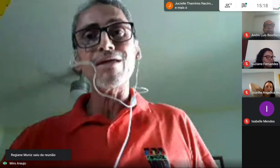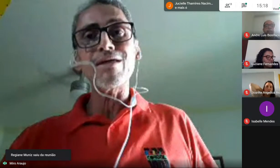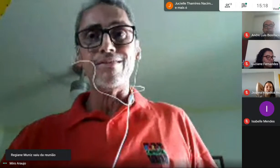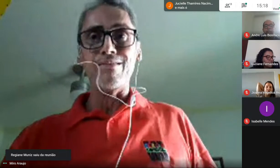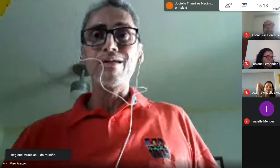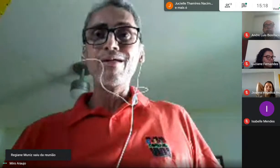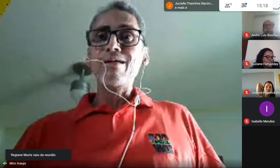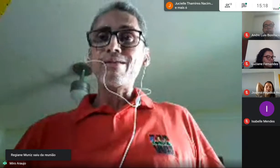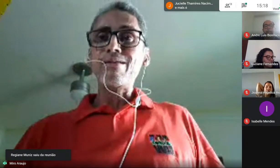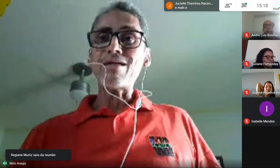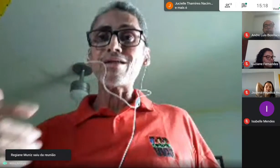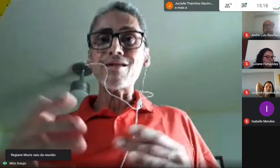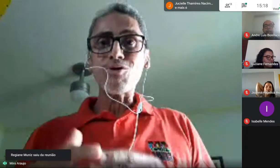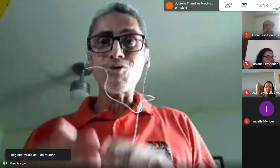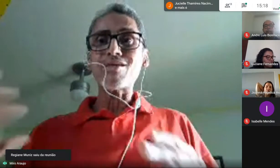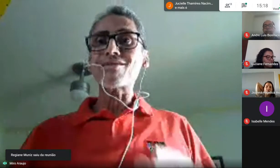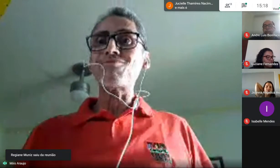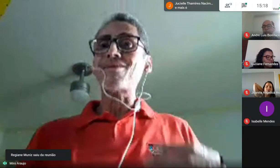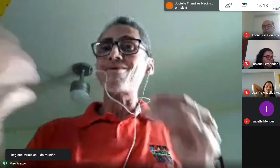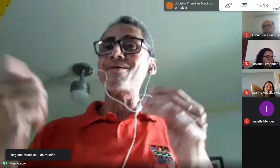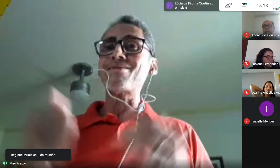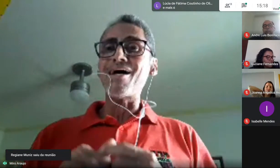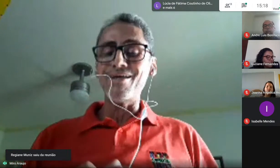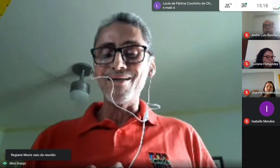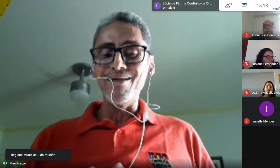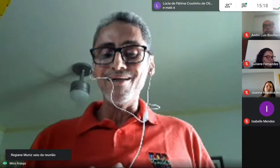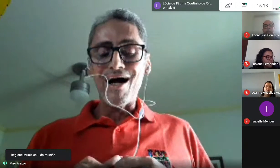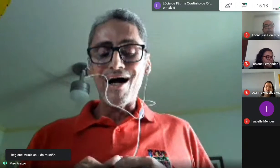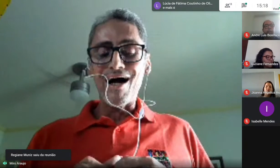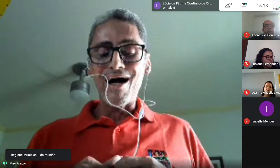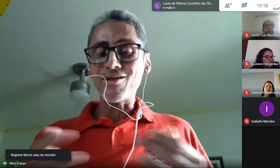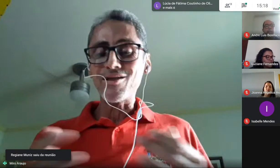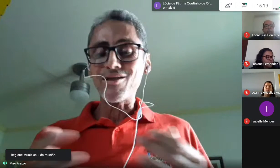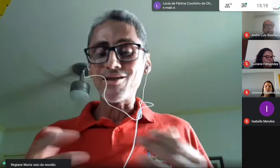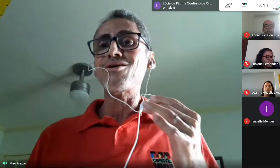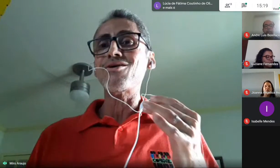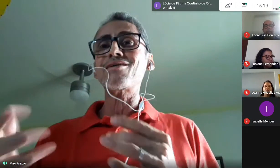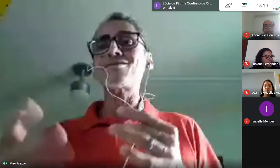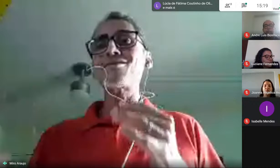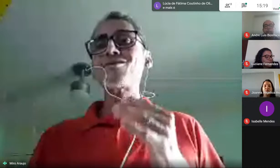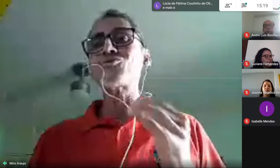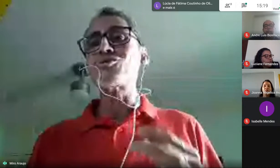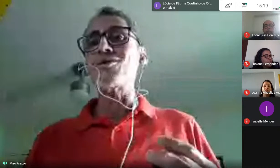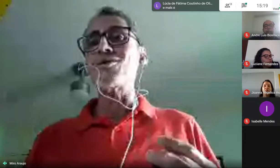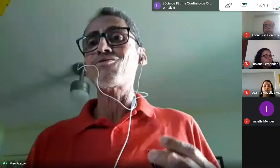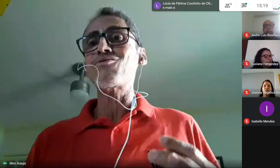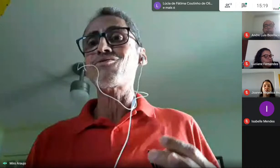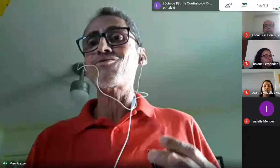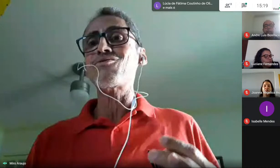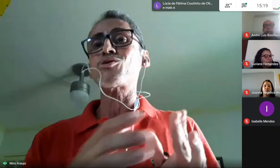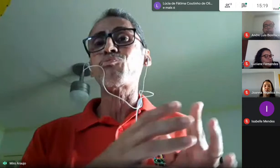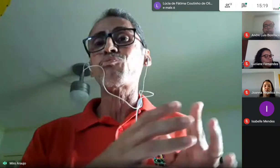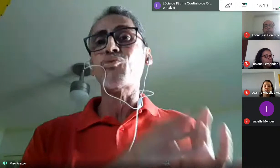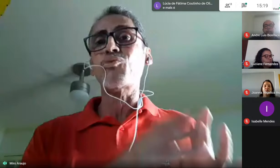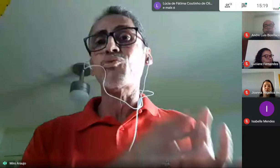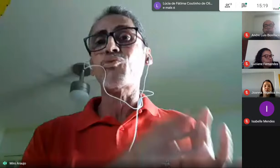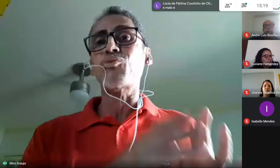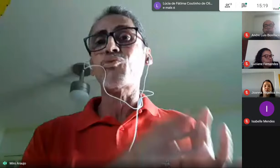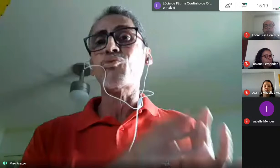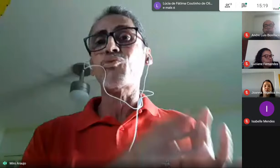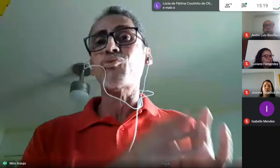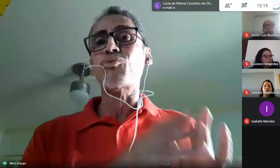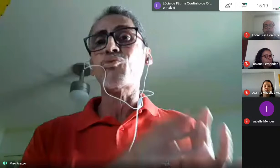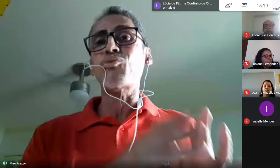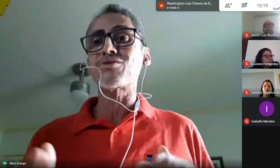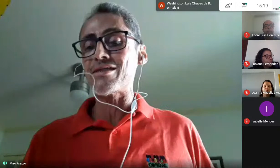também. Né? A gente ainda consegue estar aí a coordenação estadual trazendo essa discussão da sífilis para populações vulneráveis. Talvez